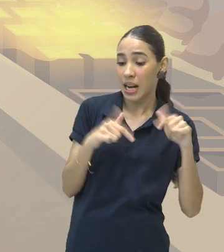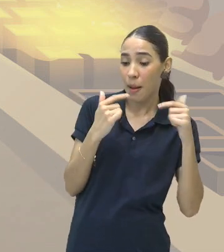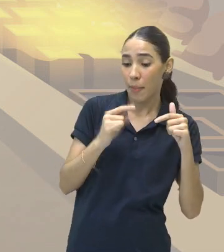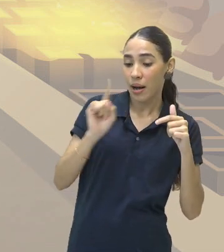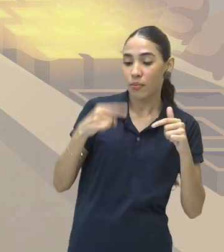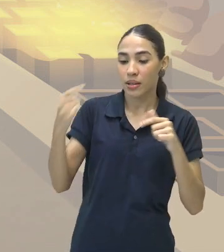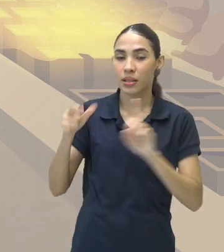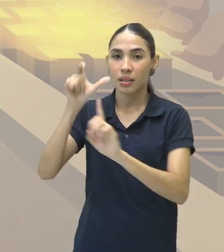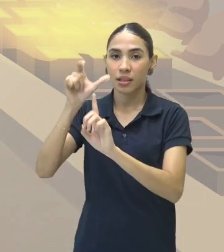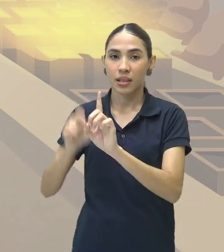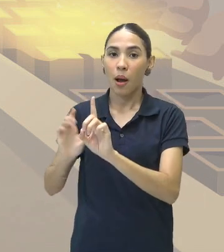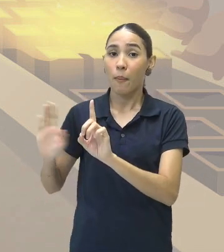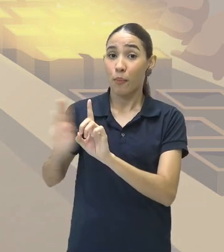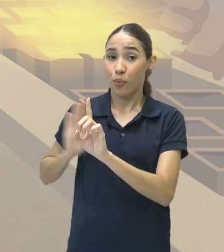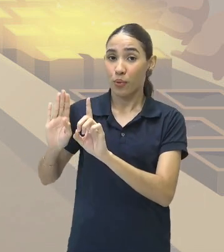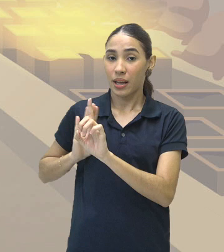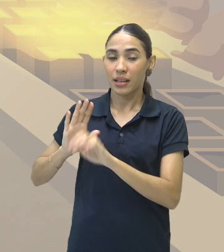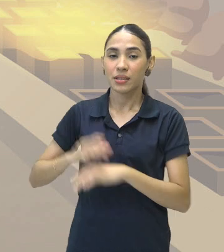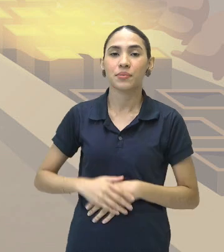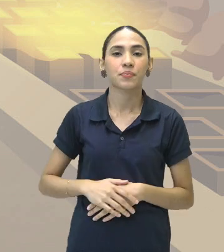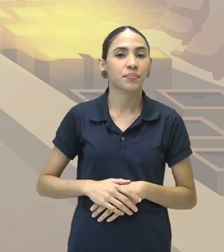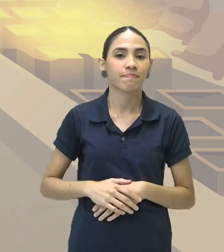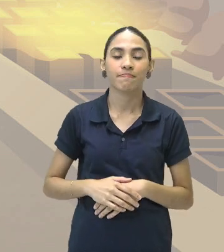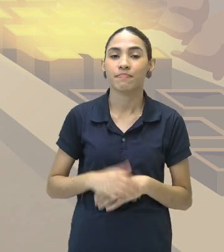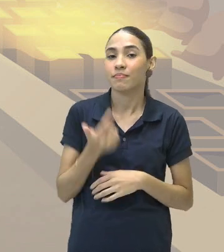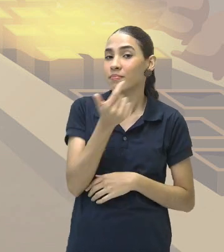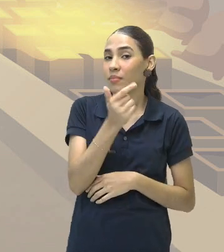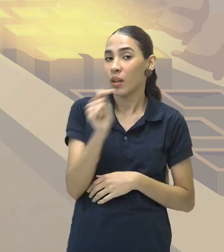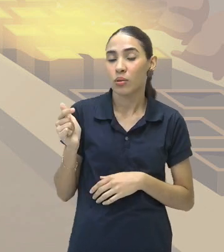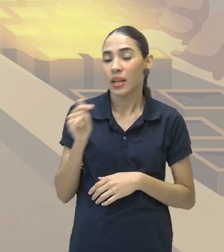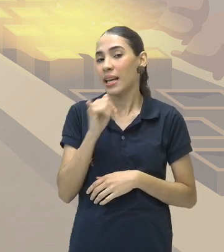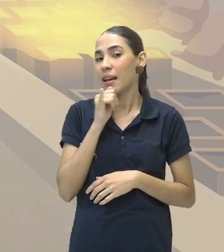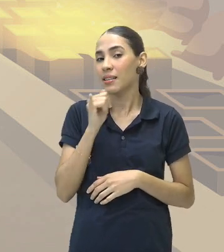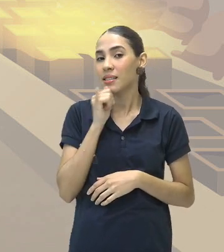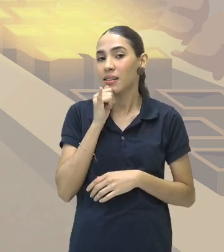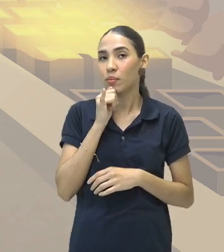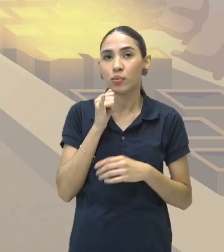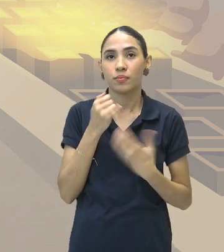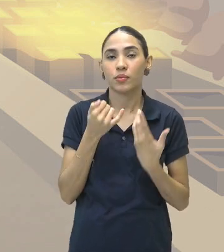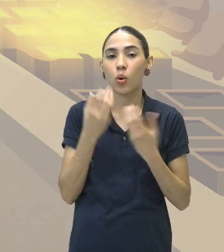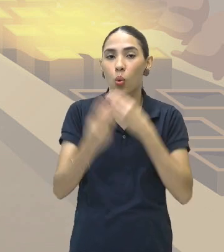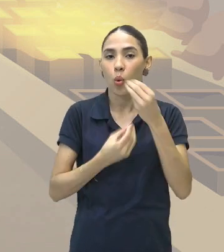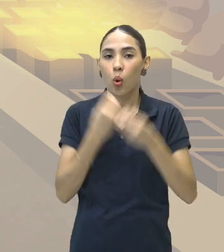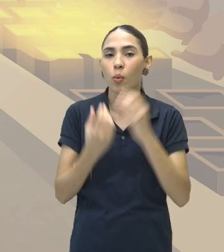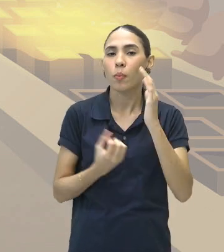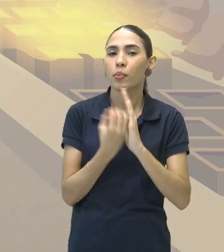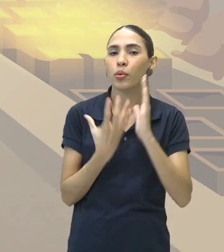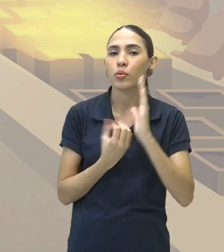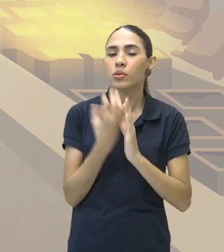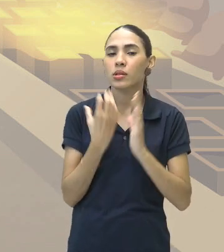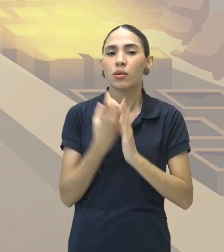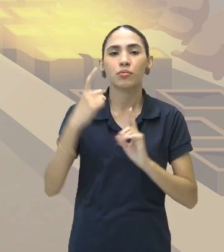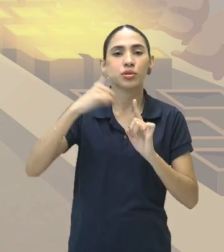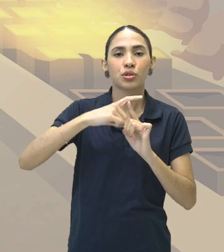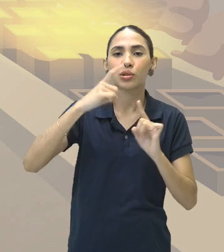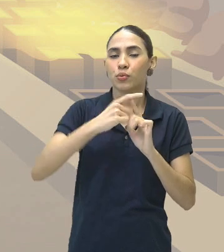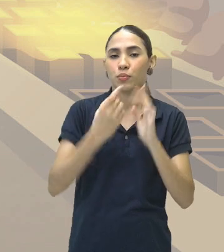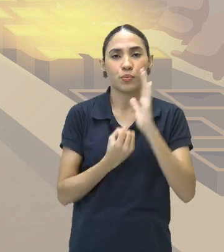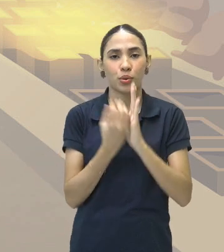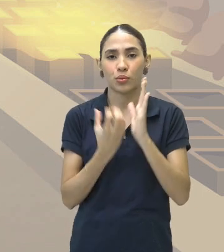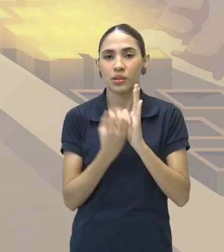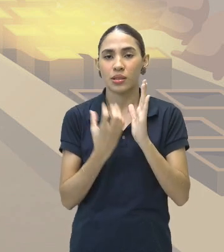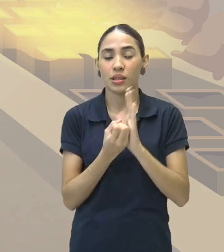O que eles possuem? Eles não possuem os meios de produção. Professora, o que são os meios de